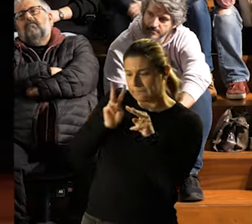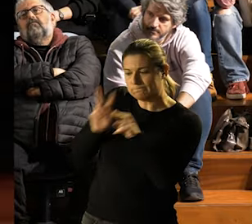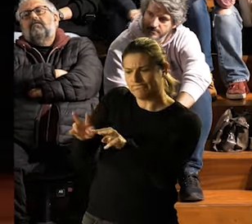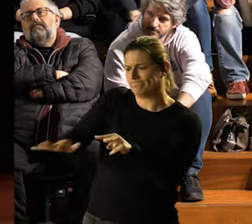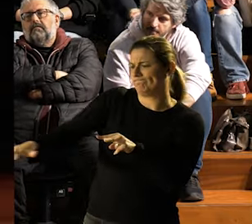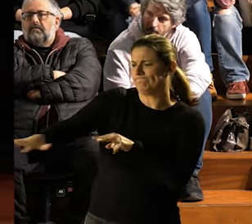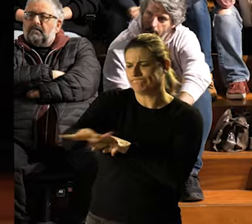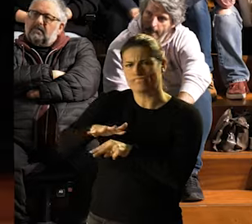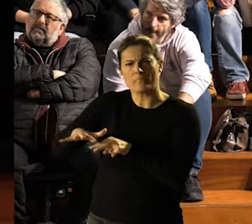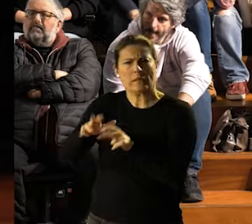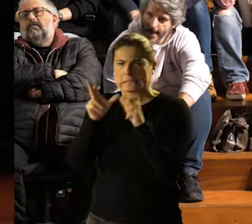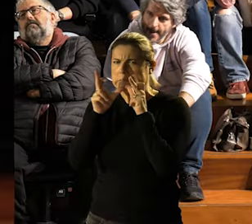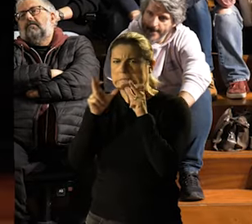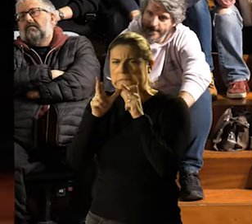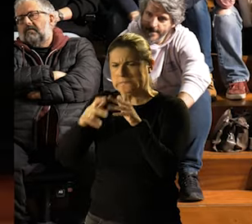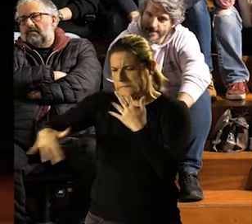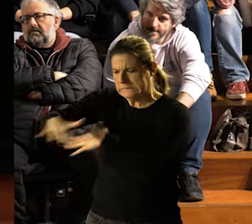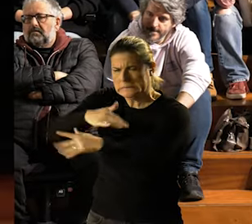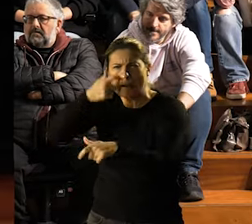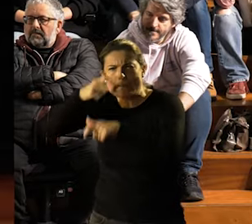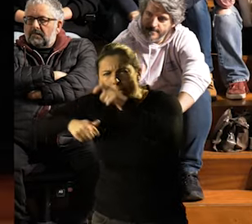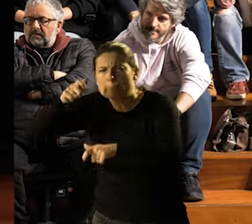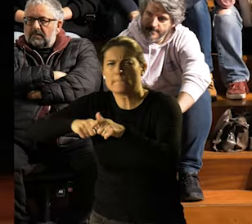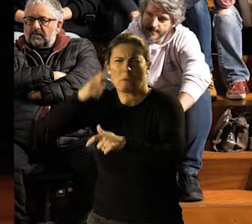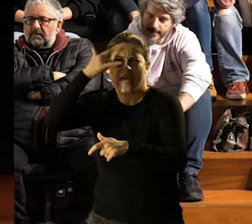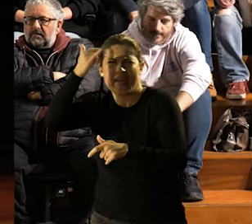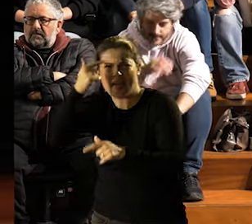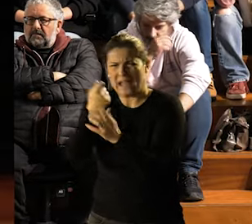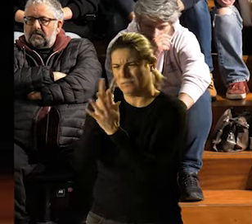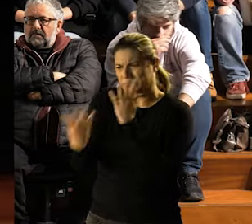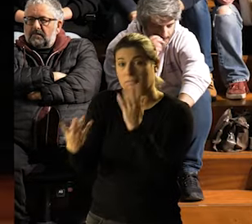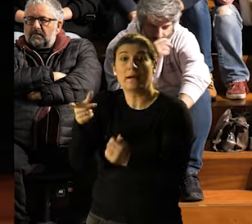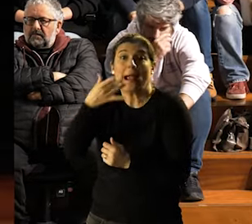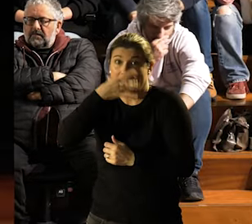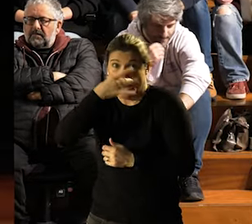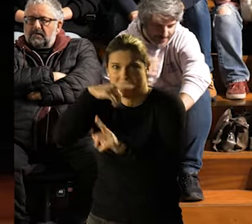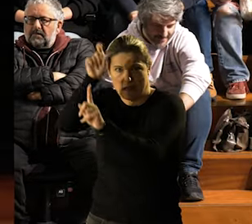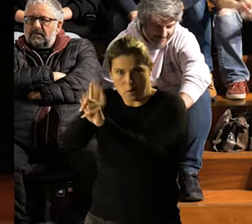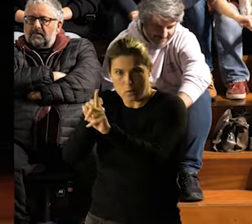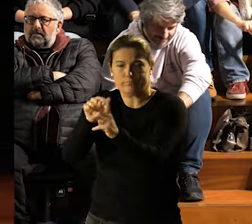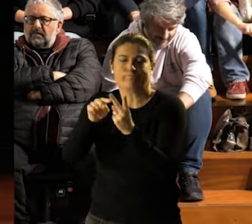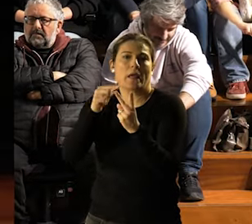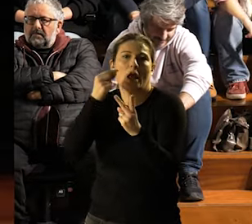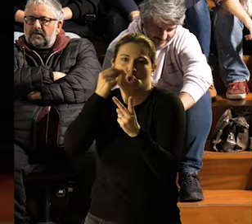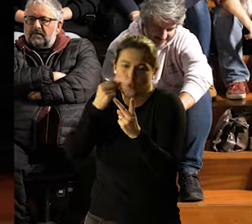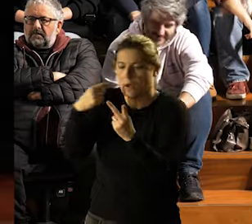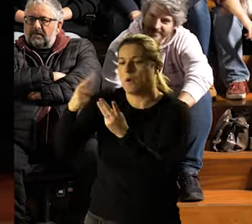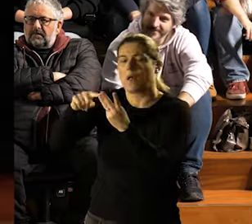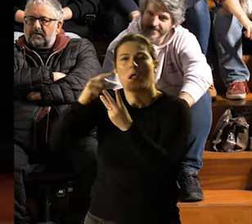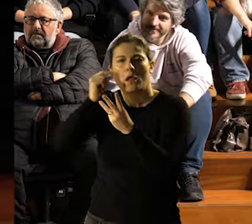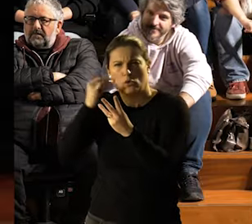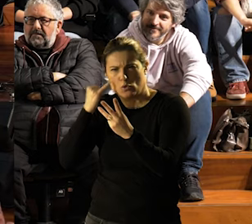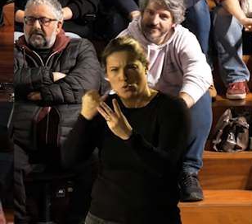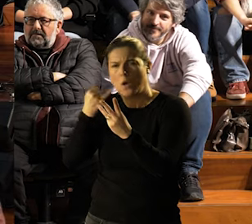um enorme desfile de horrores quer nas pessoas quer nas ideias Cavaco Silva Durão Barroso Luís